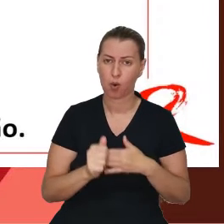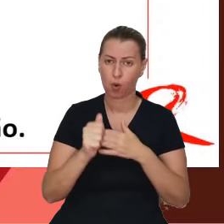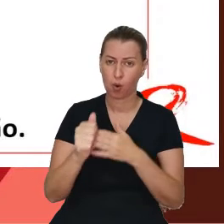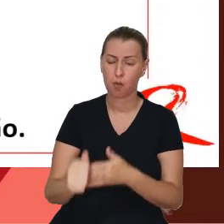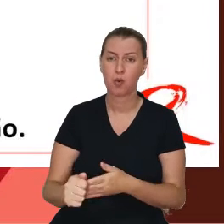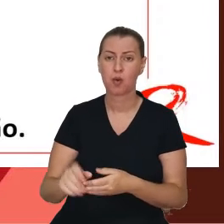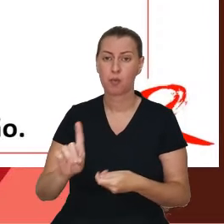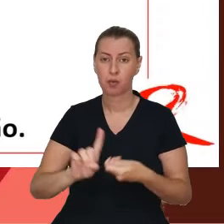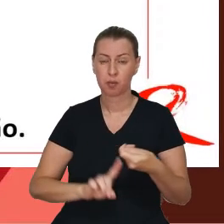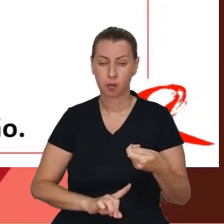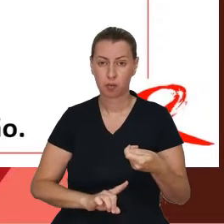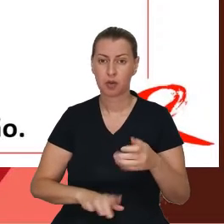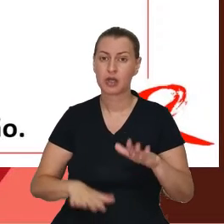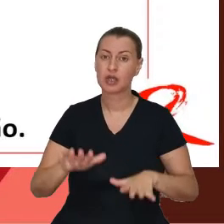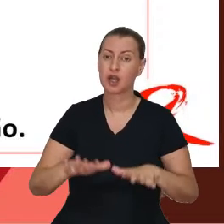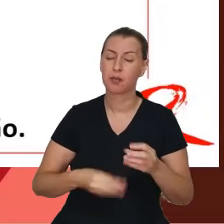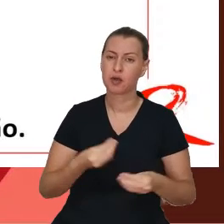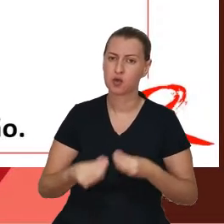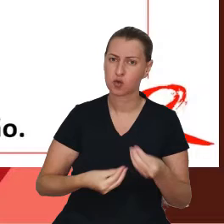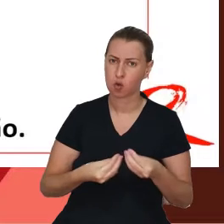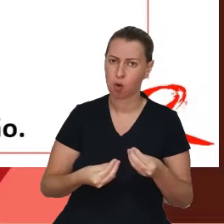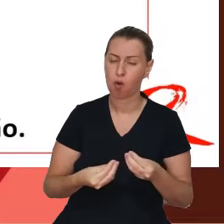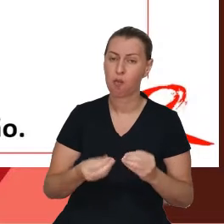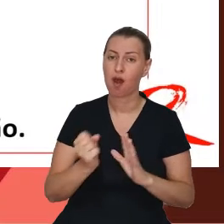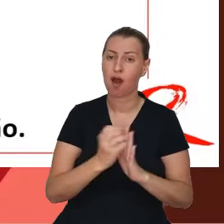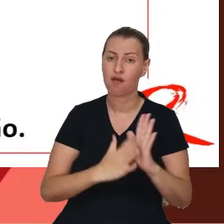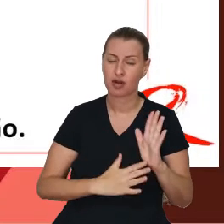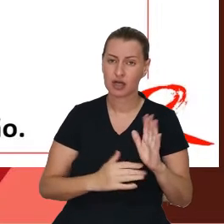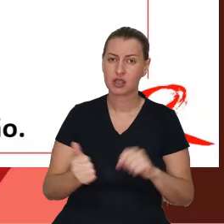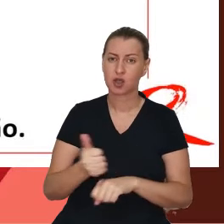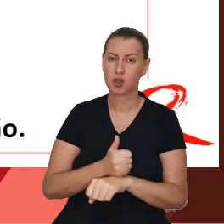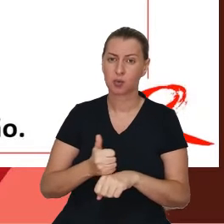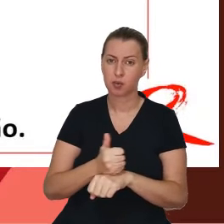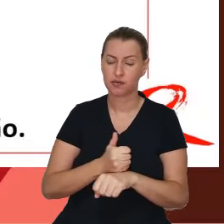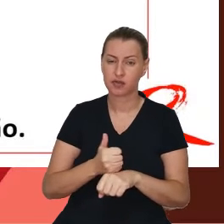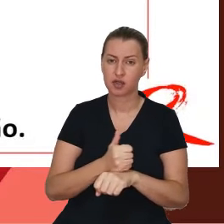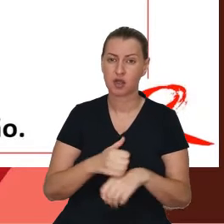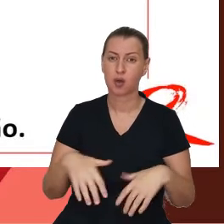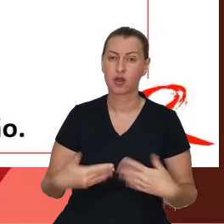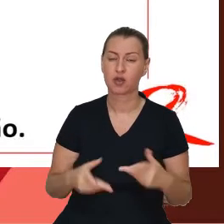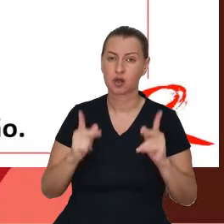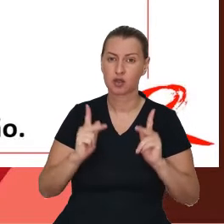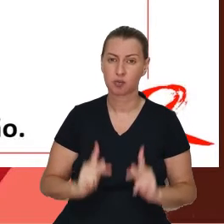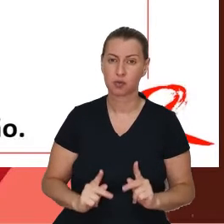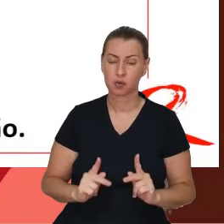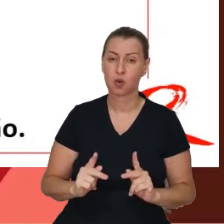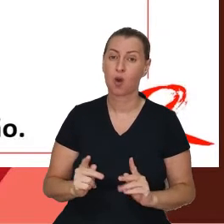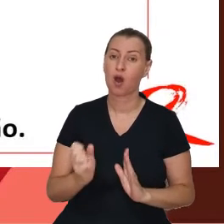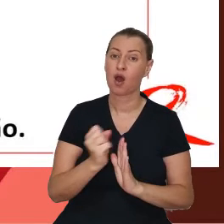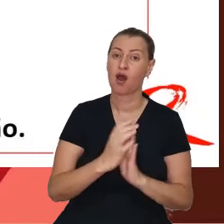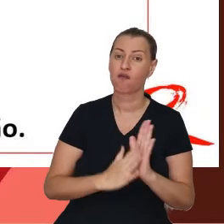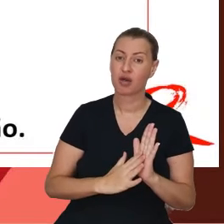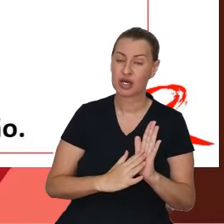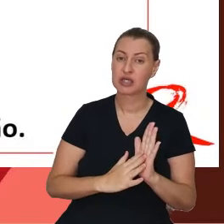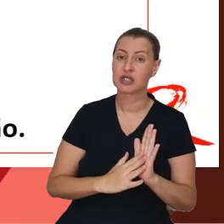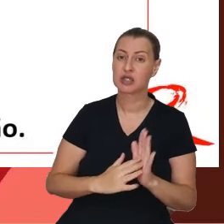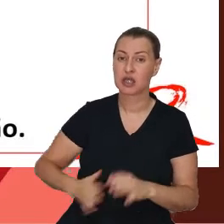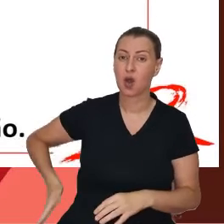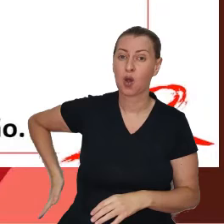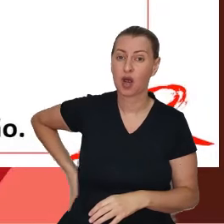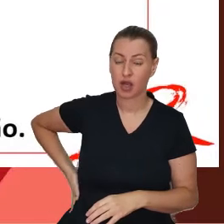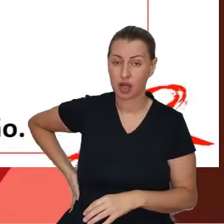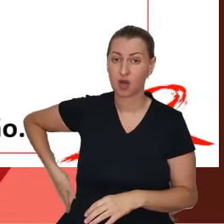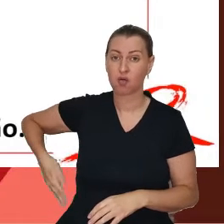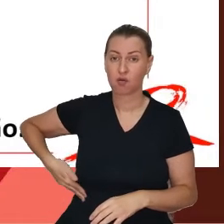acompanhamento é mensal, isso varia conforme a avaliação profissional. Nesses pacientes é avaliado função renal, óssea e